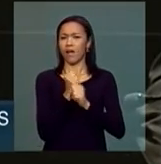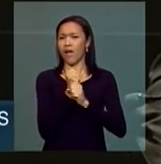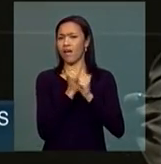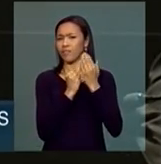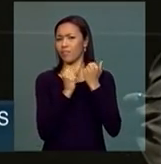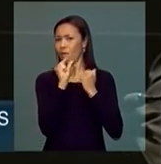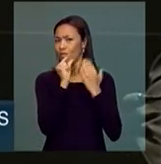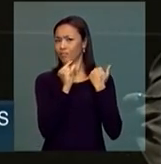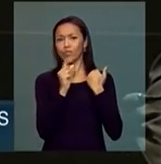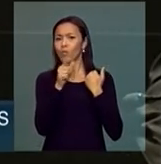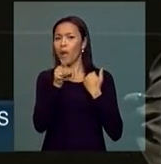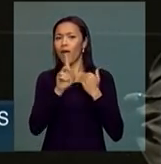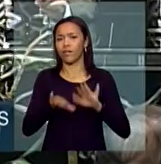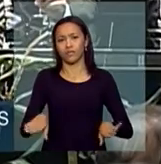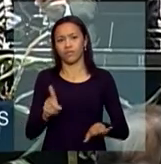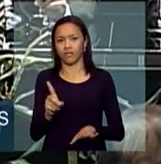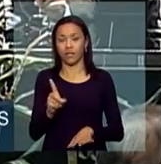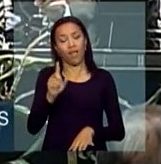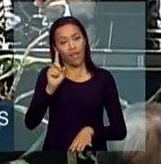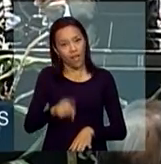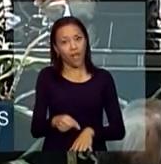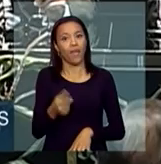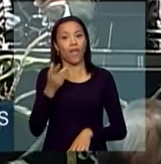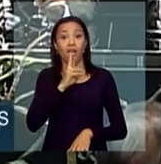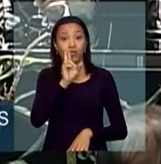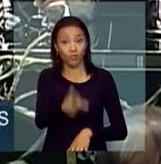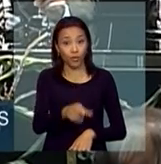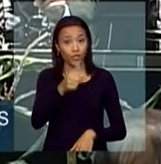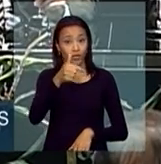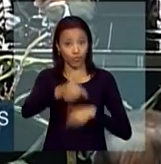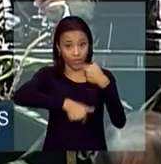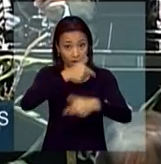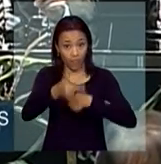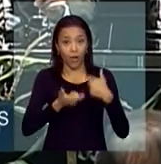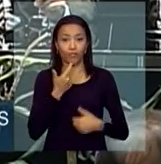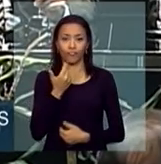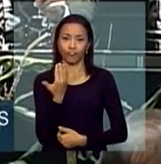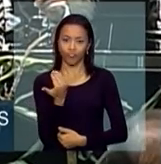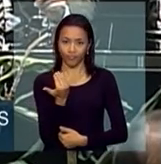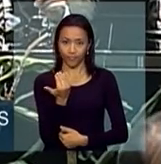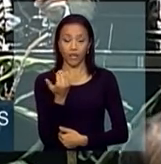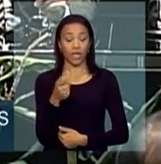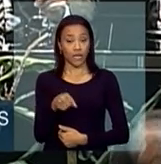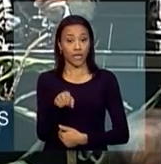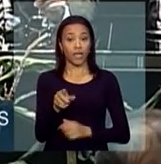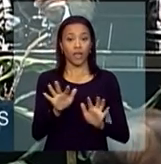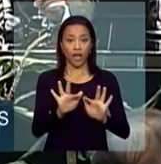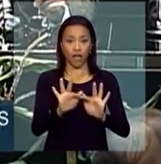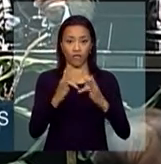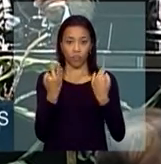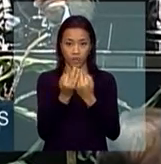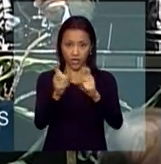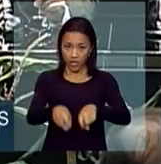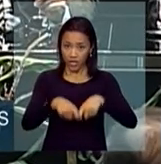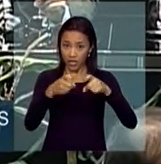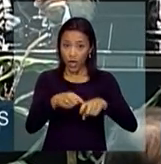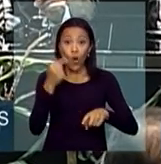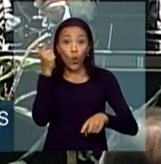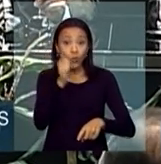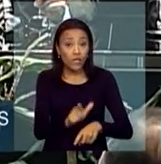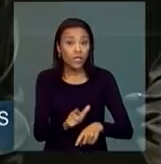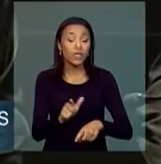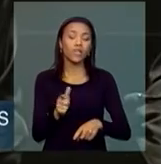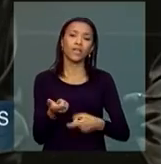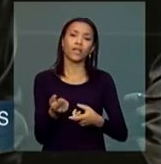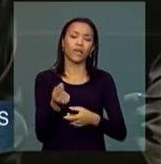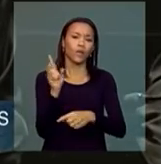era assim. Então, isso é fruto de um trabalho recente de fazer com que a agricultura familiar acesse a nossa política agrícola